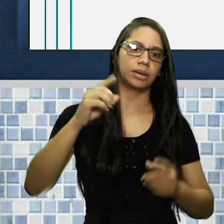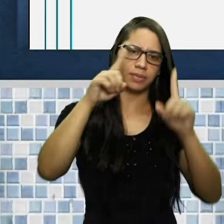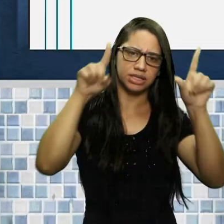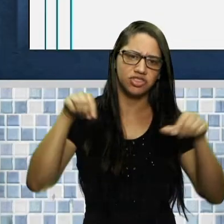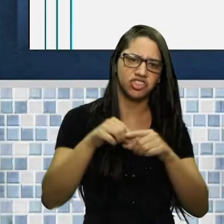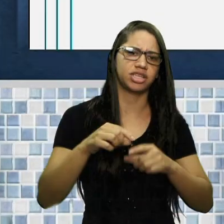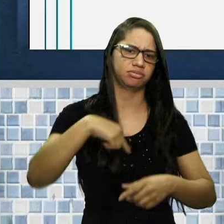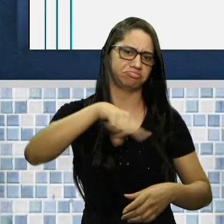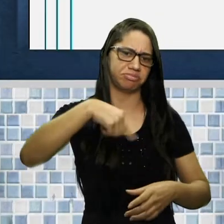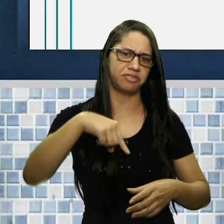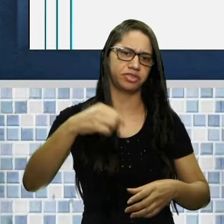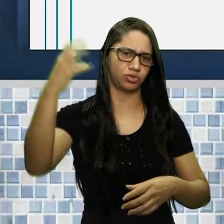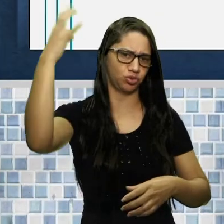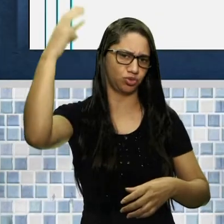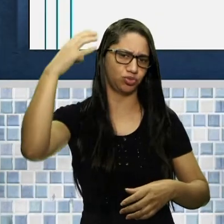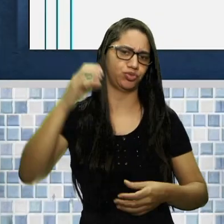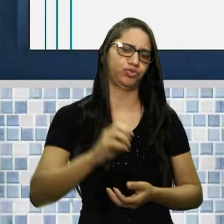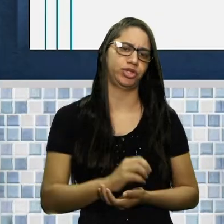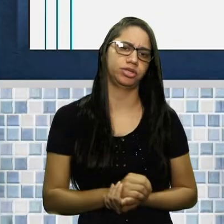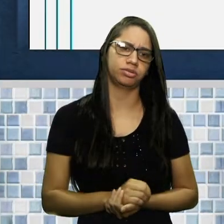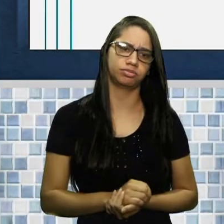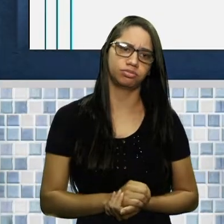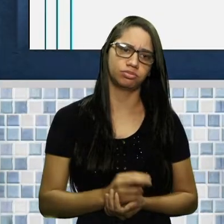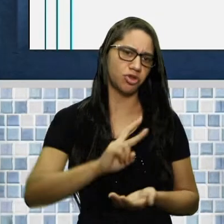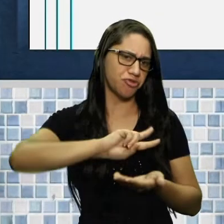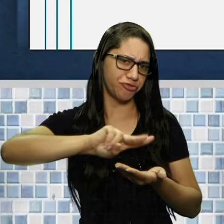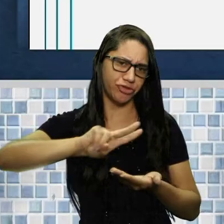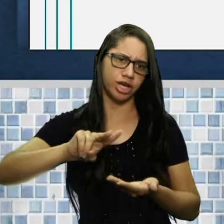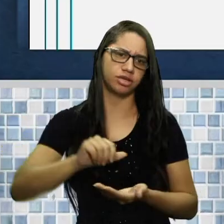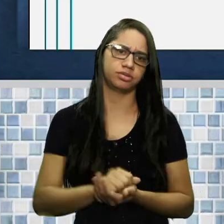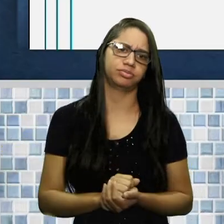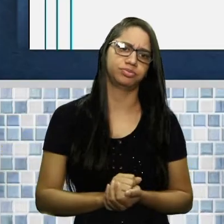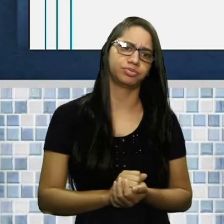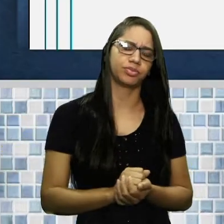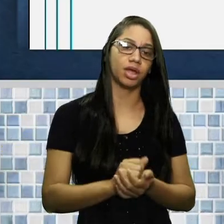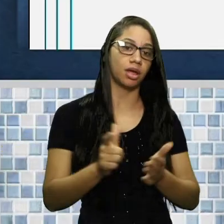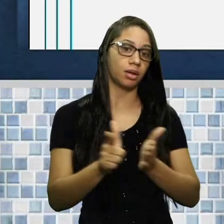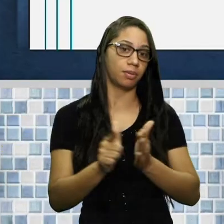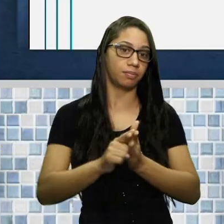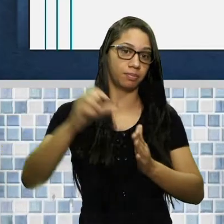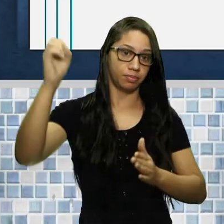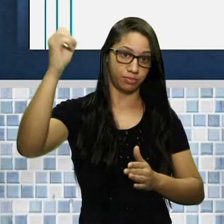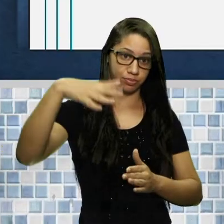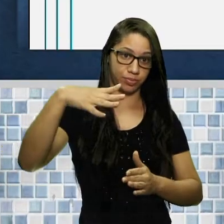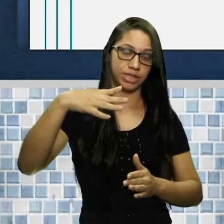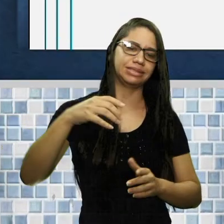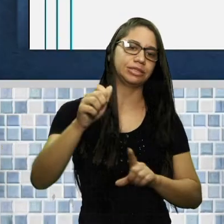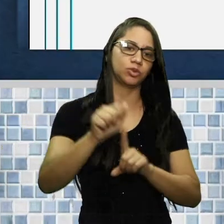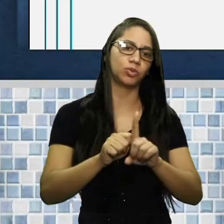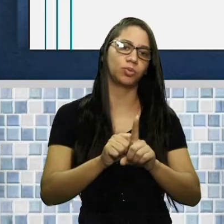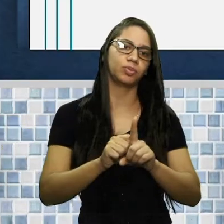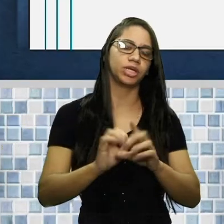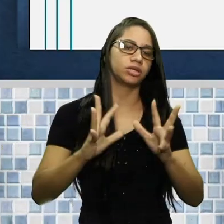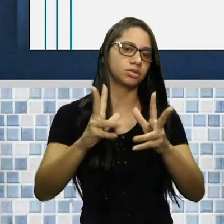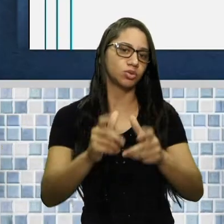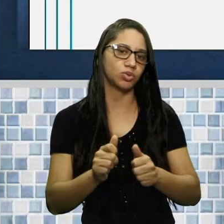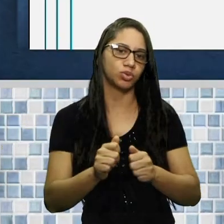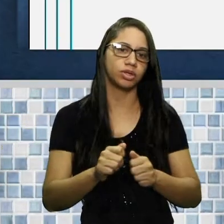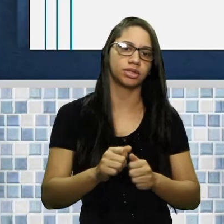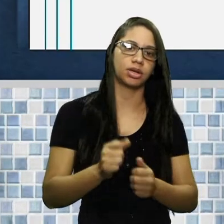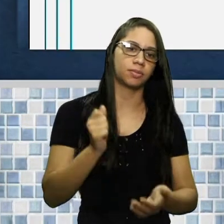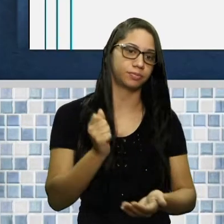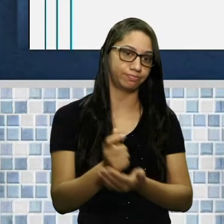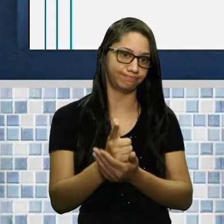aparelhos. A conta de luz da casa dele apresentou, em certo mês, um total a pagar